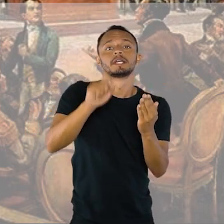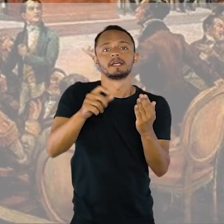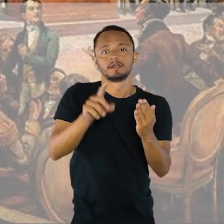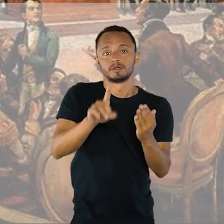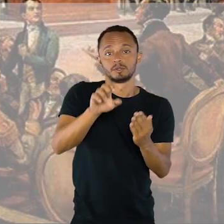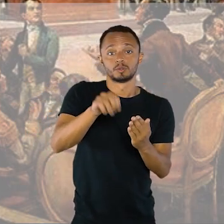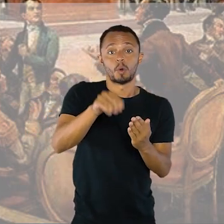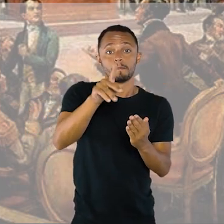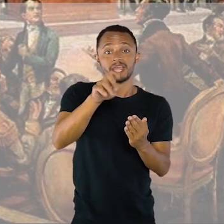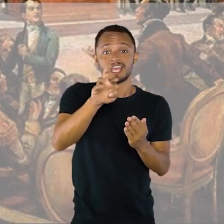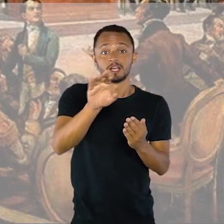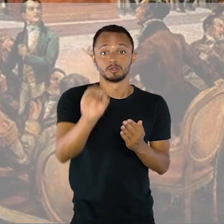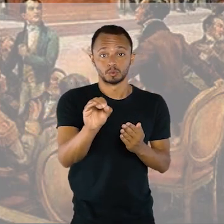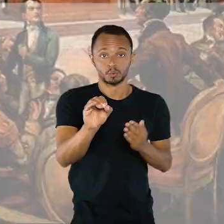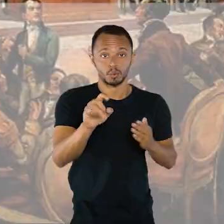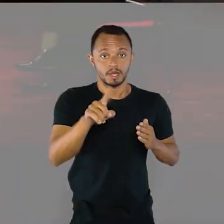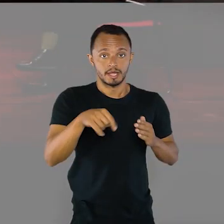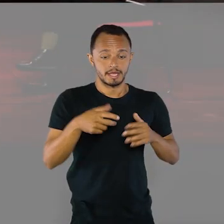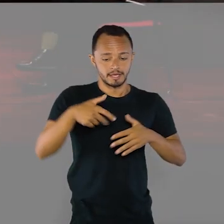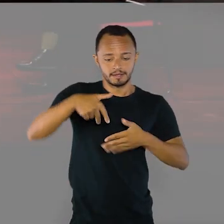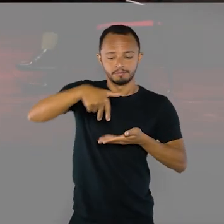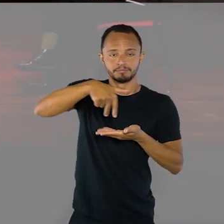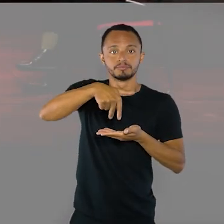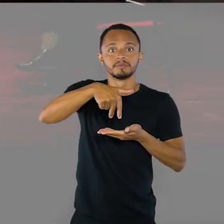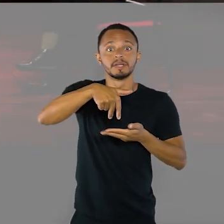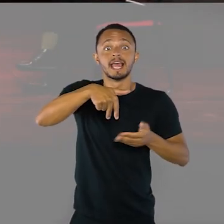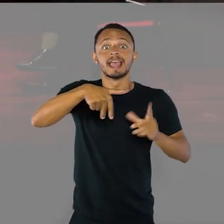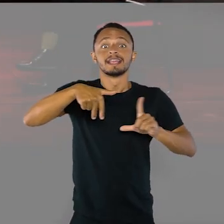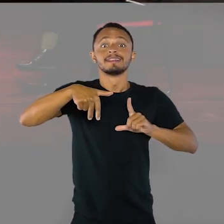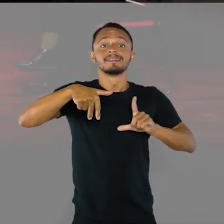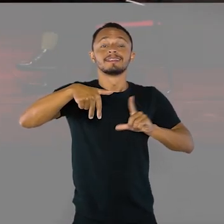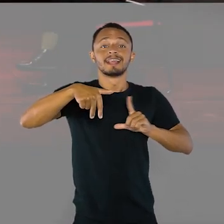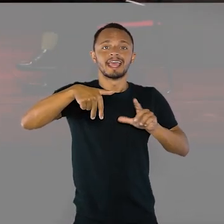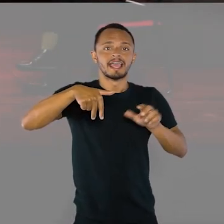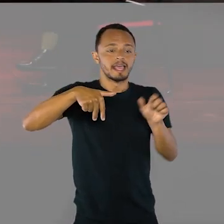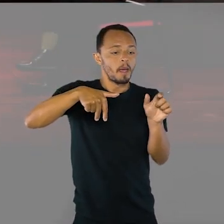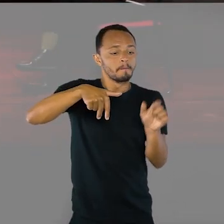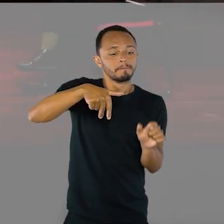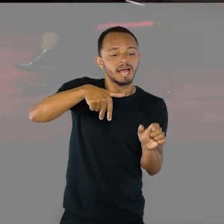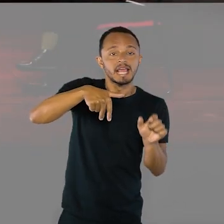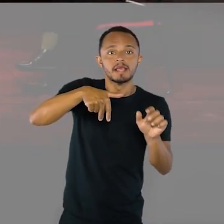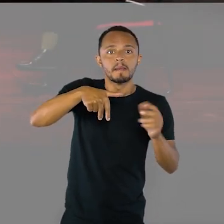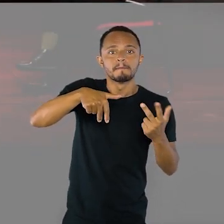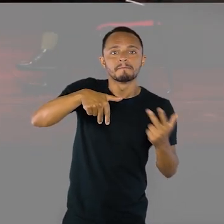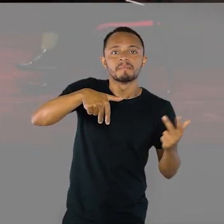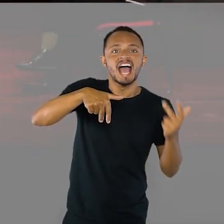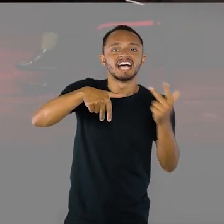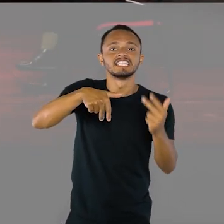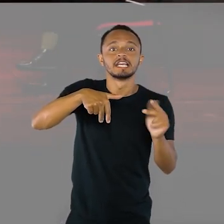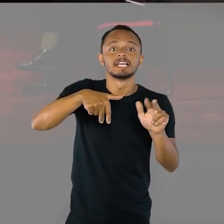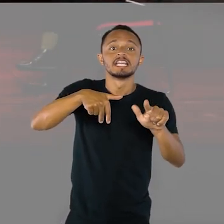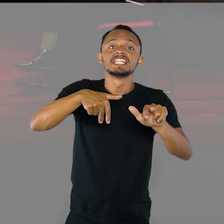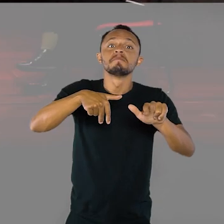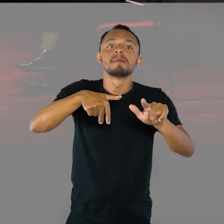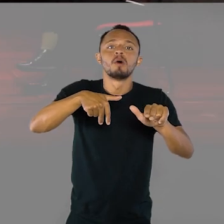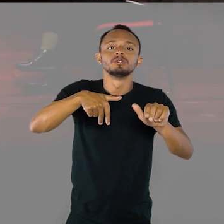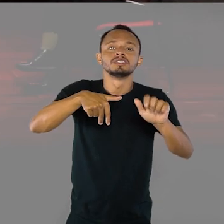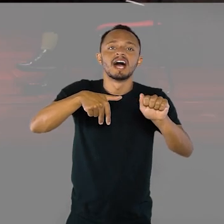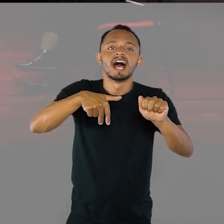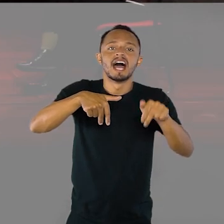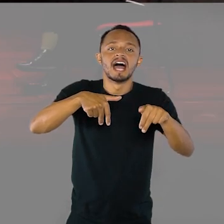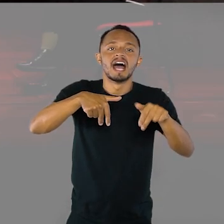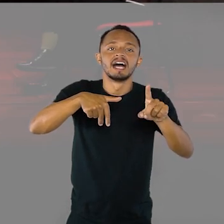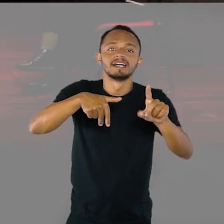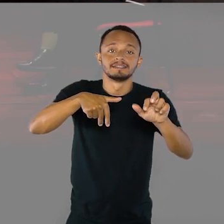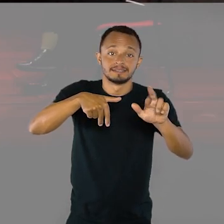vai aparecer muitas imagens dos irmãos Andradas, ou seja, dos irmãos de José Bonifácio. Por que essa insistência, né? José